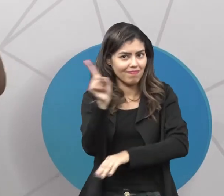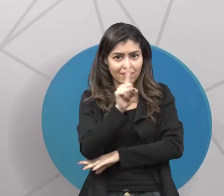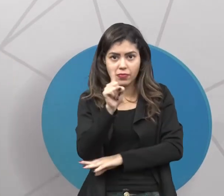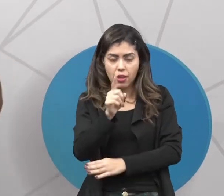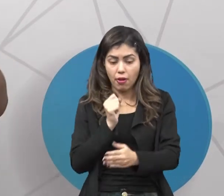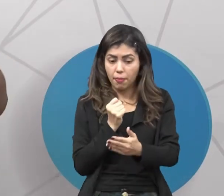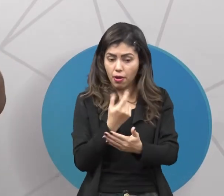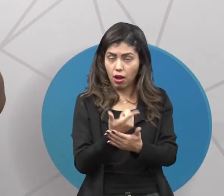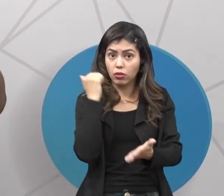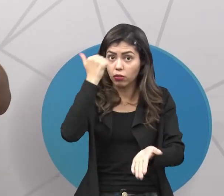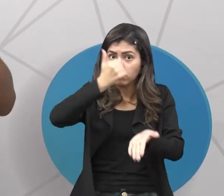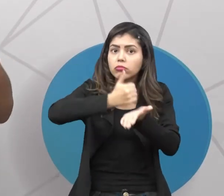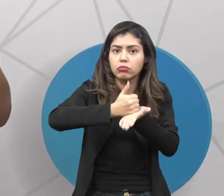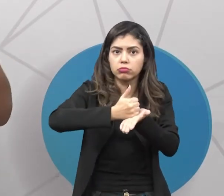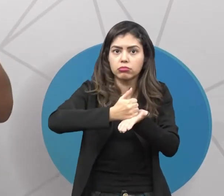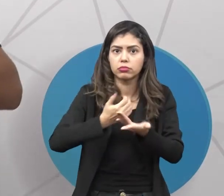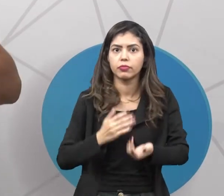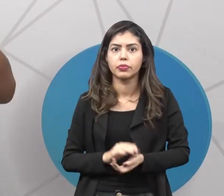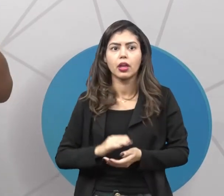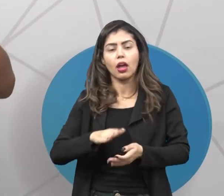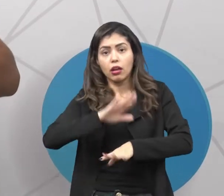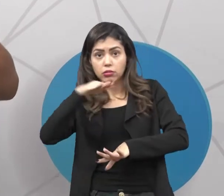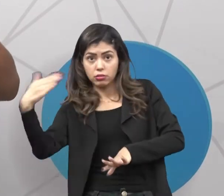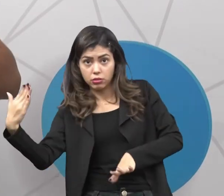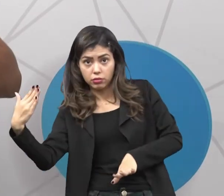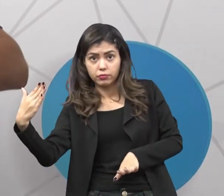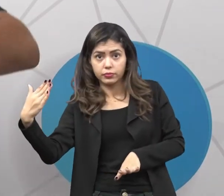pagar o que está em contrato. Tanto tendo